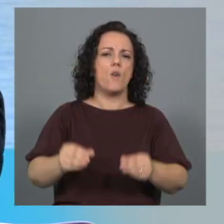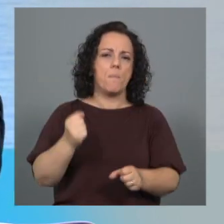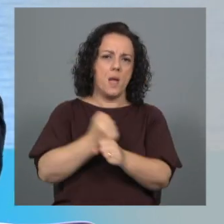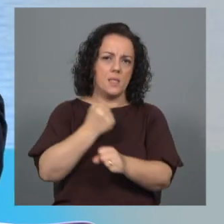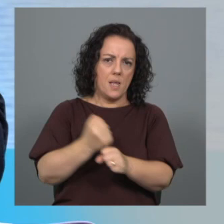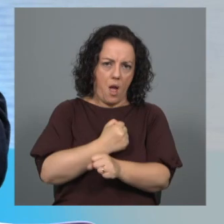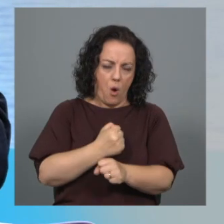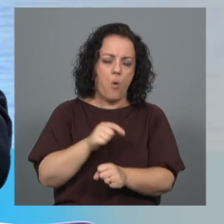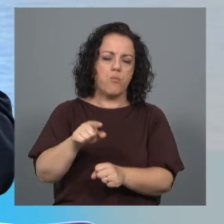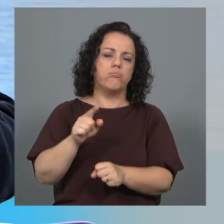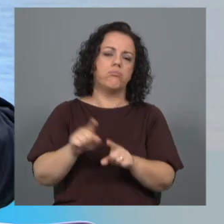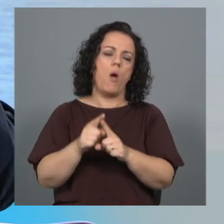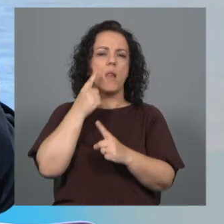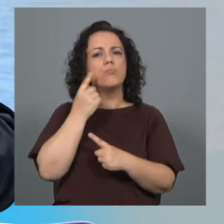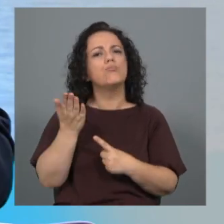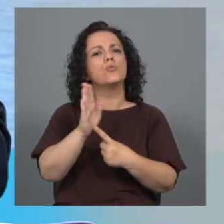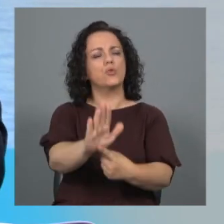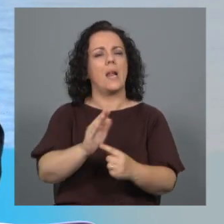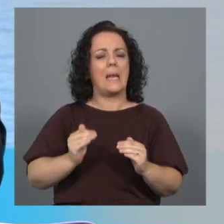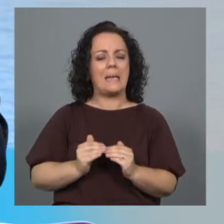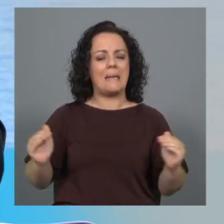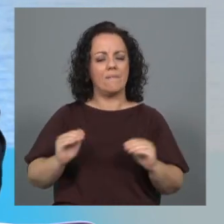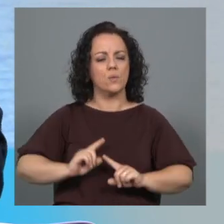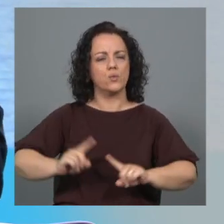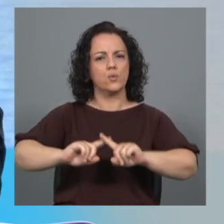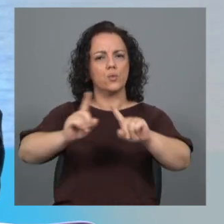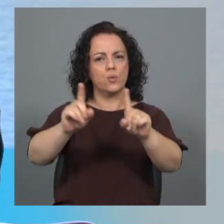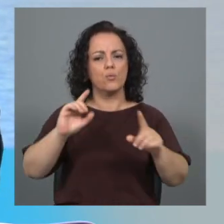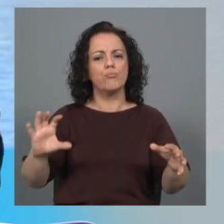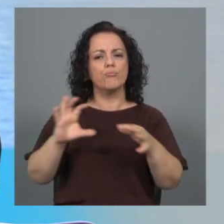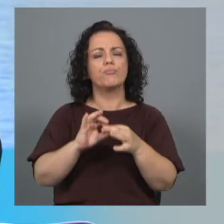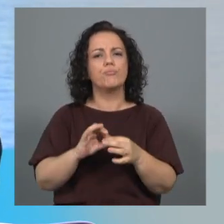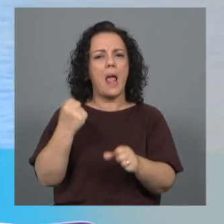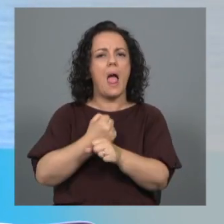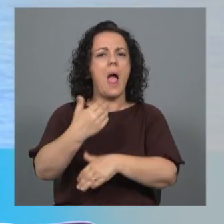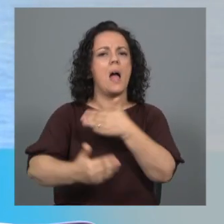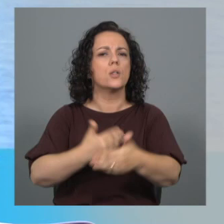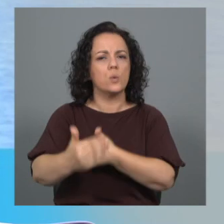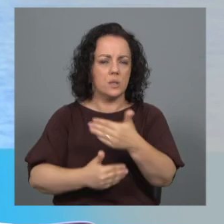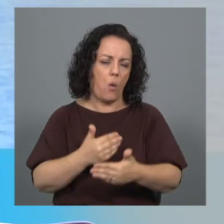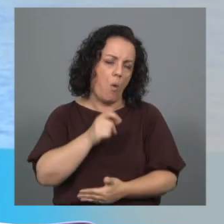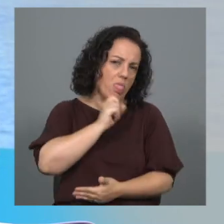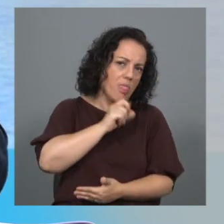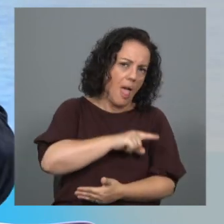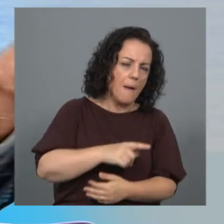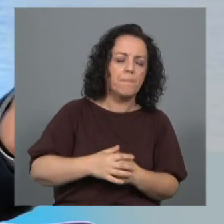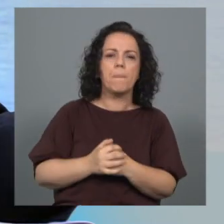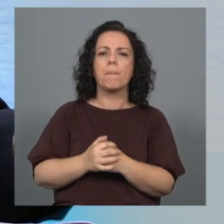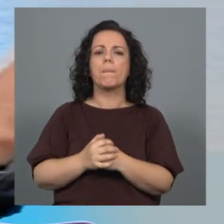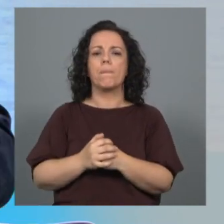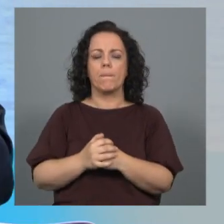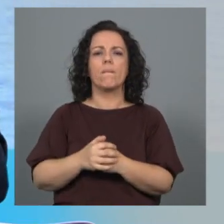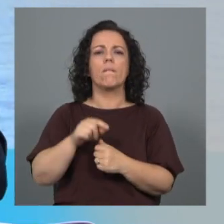ou mostrar a possibilidade de níveis diversos de atuação que não só são possíveis, como desejáveis. Não é? Portanto, temos aqui um